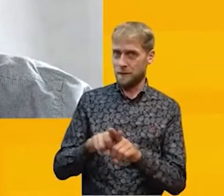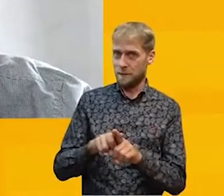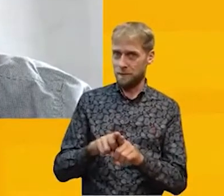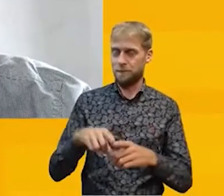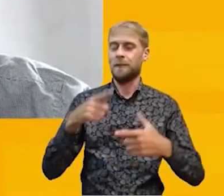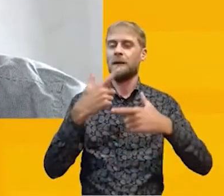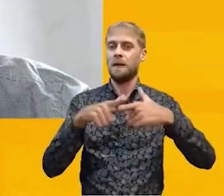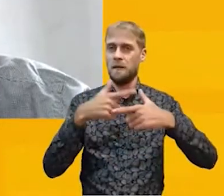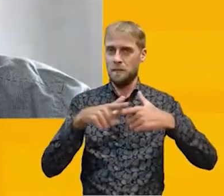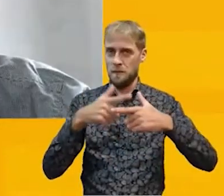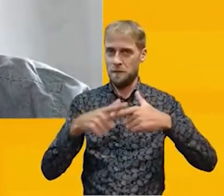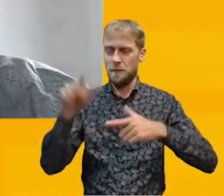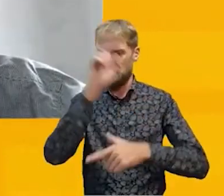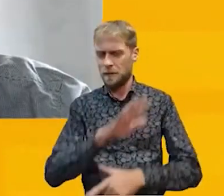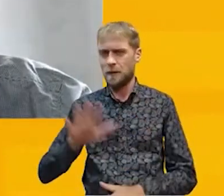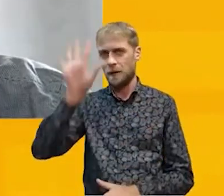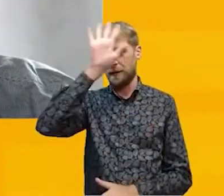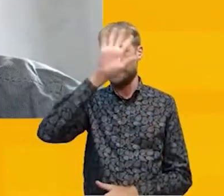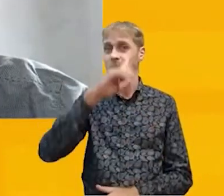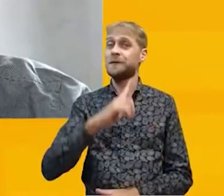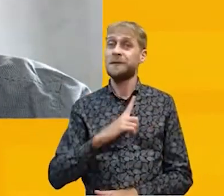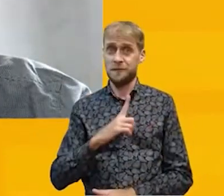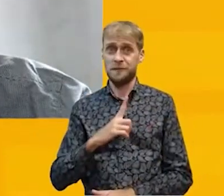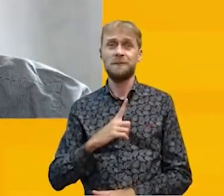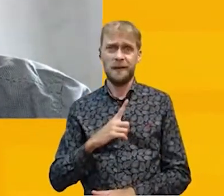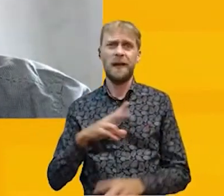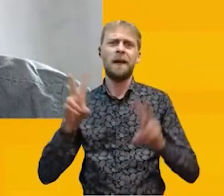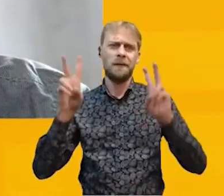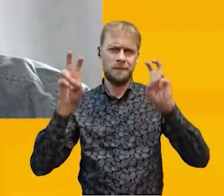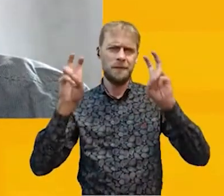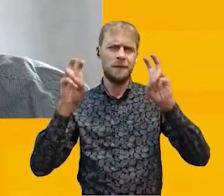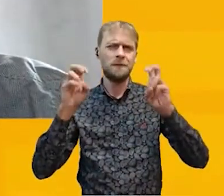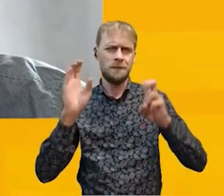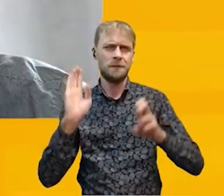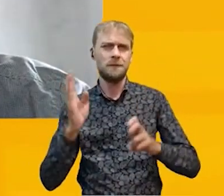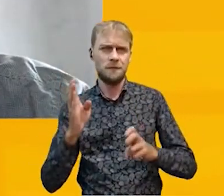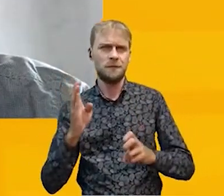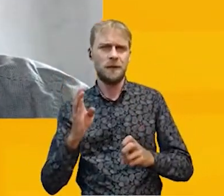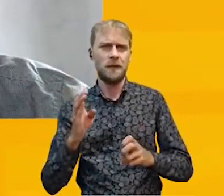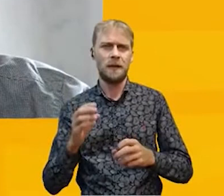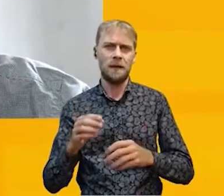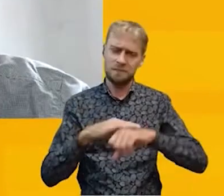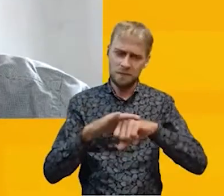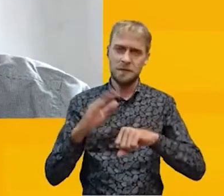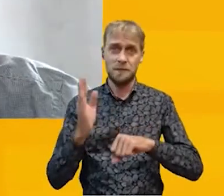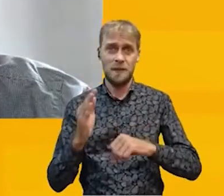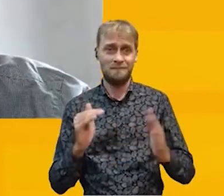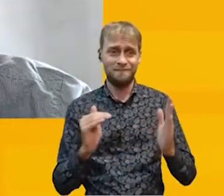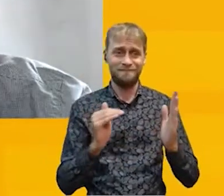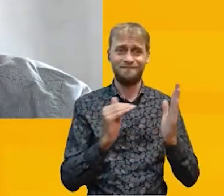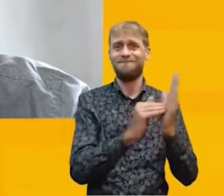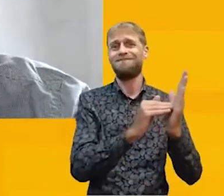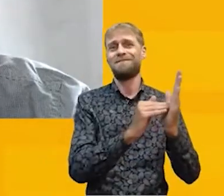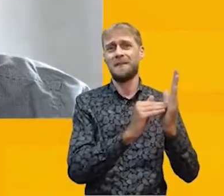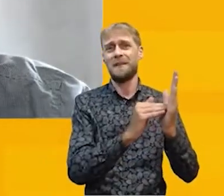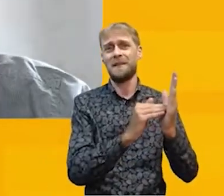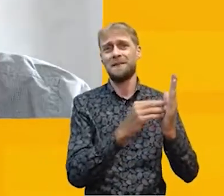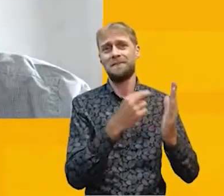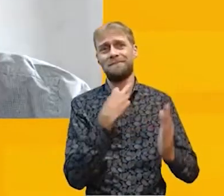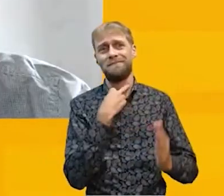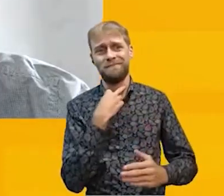sabe, já temos conversado juntos sobre esses assuntos que existem, são barreiras que estão impedindo o nosso